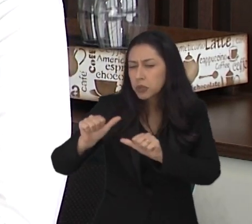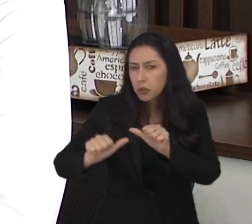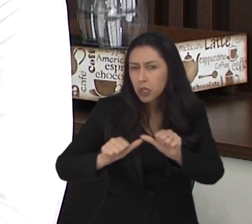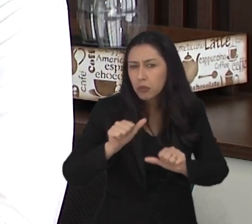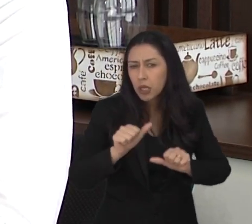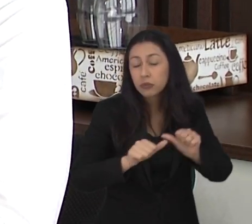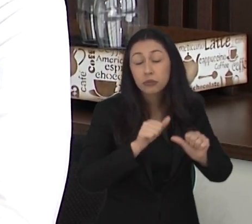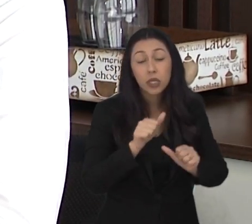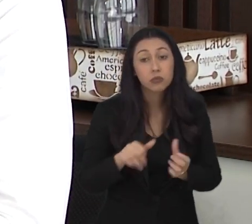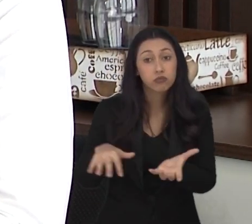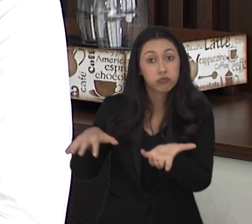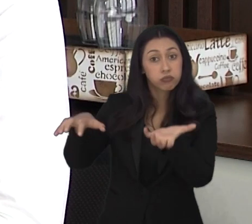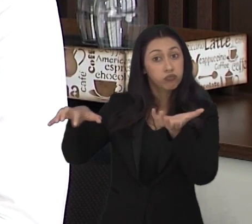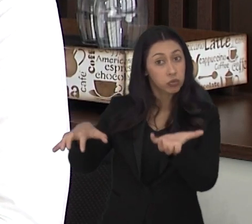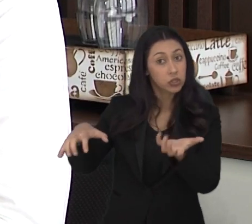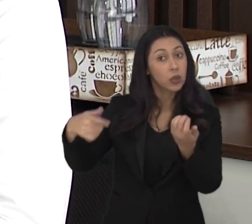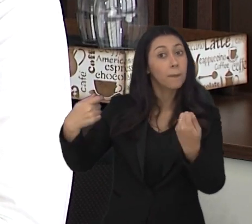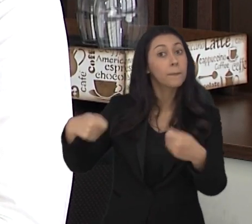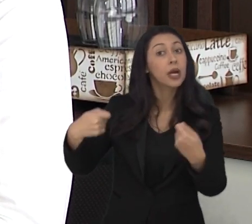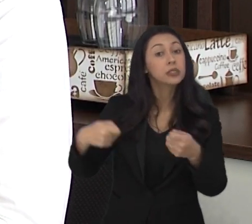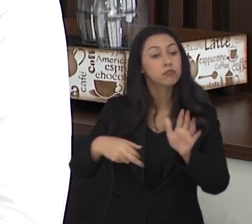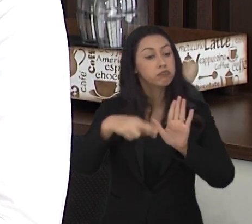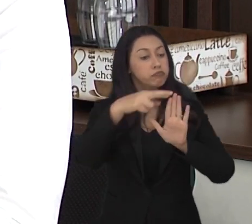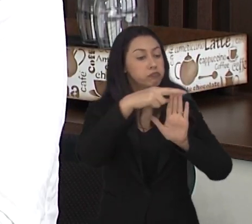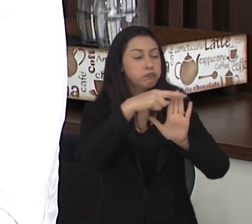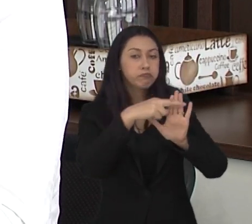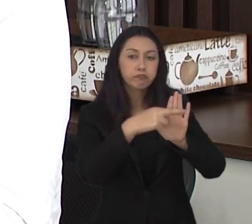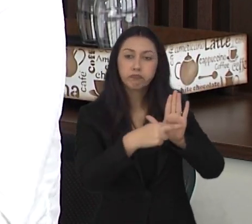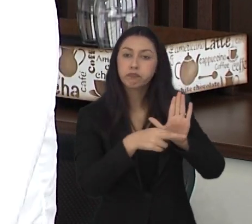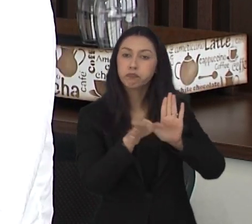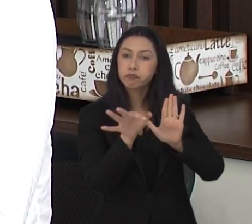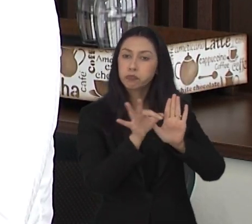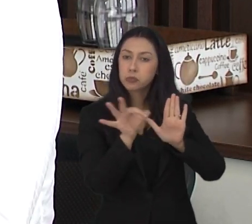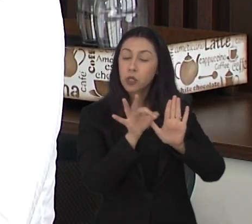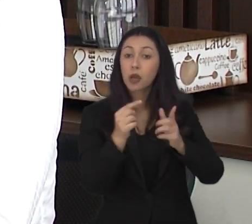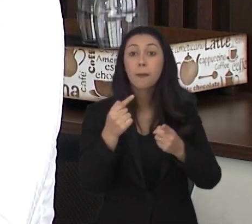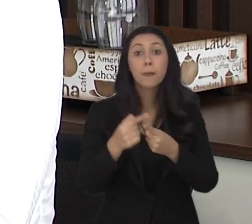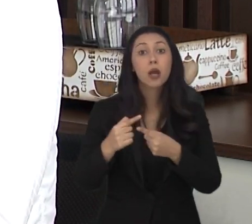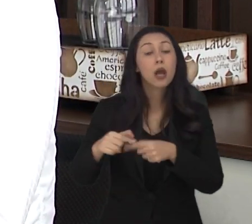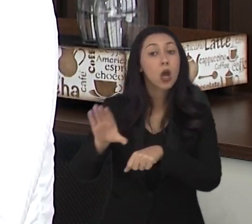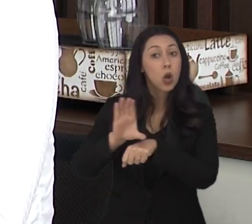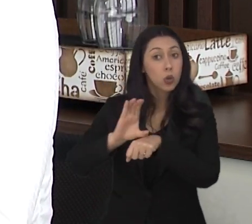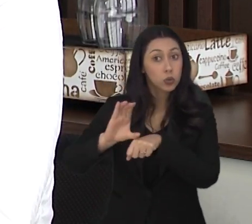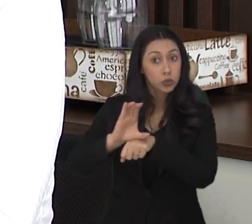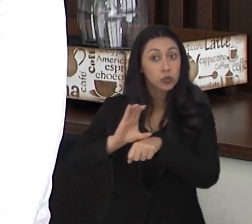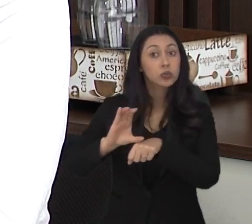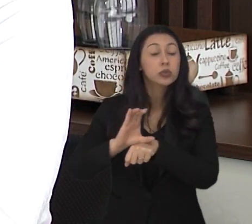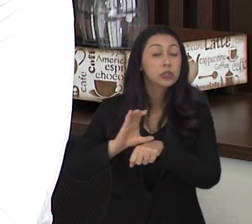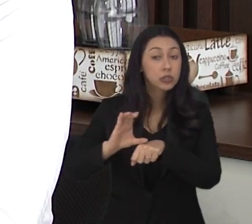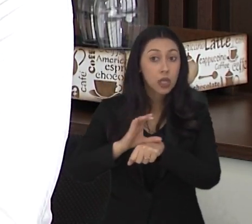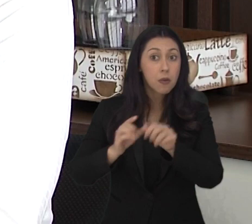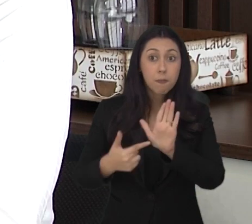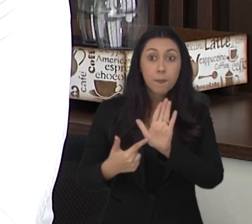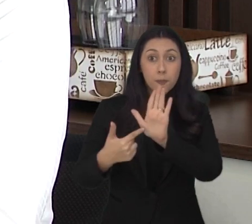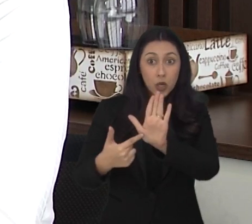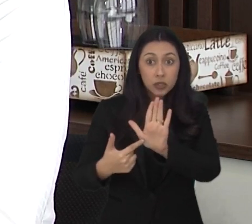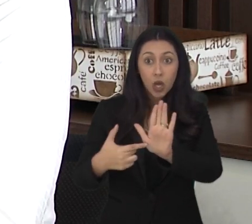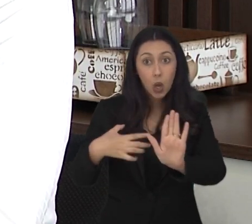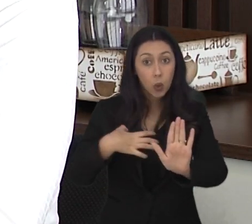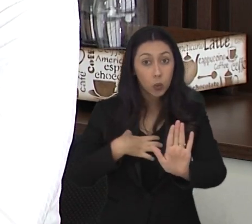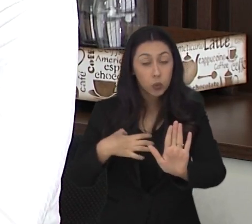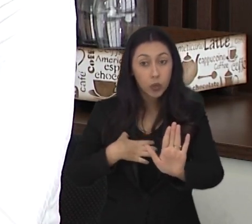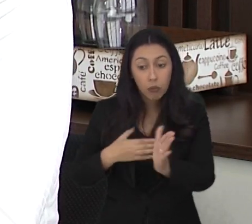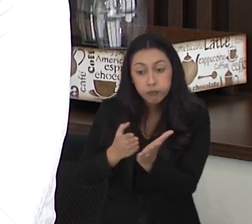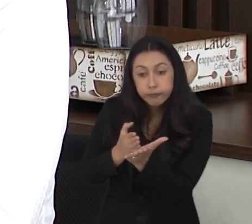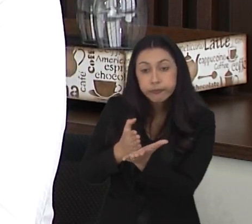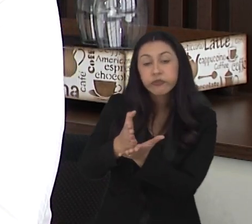de fase de transição, que é quando o nosso Congresso precisa regular o como fazer. Porque a Constituição, com a reforma tributária, ela